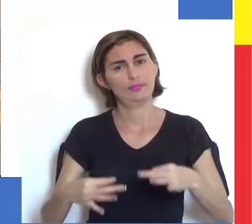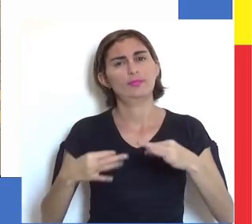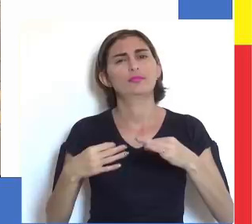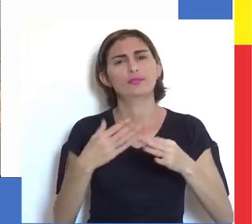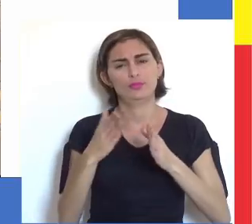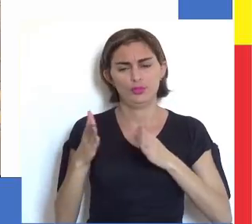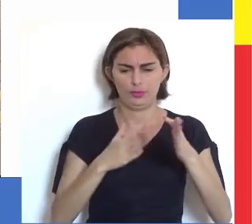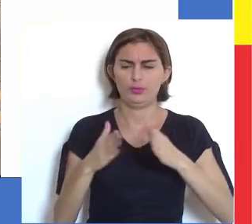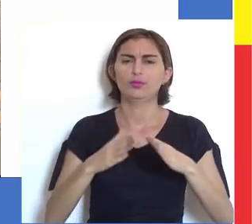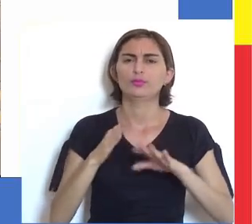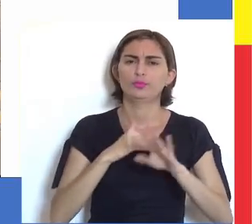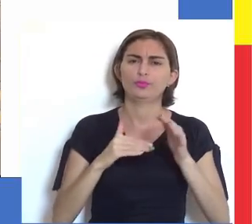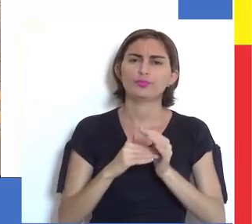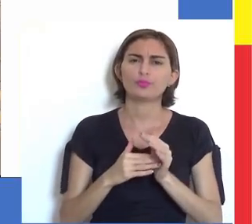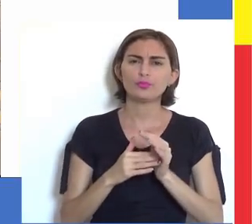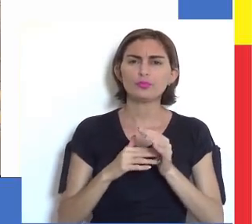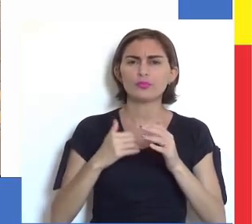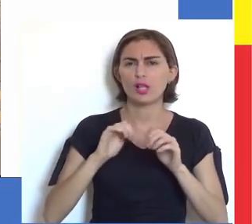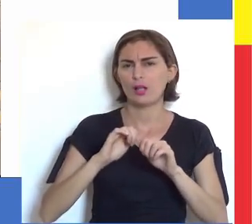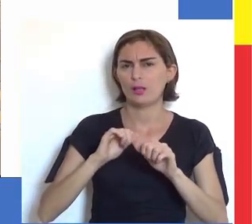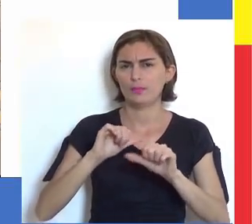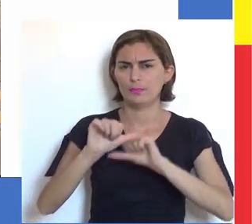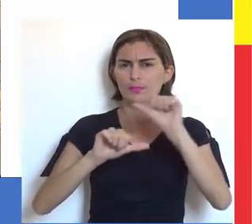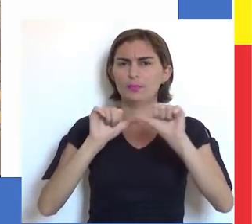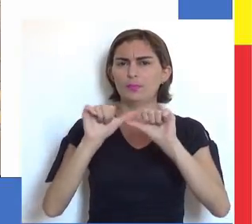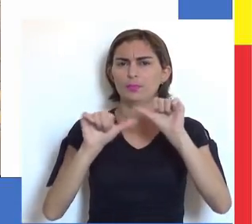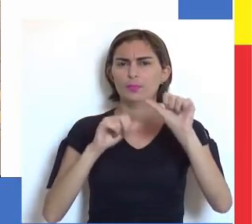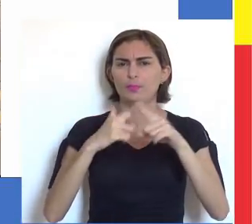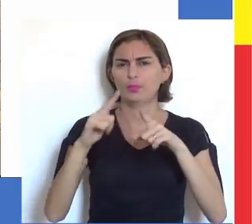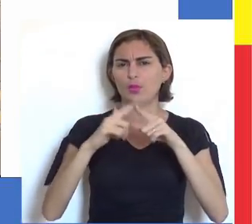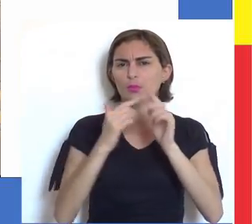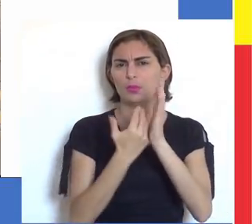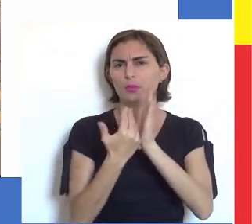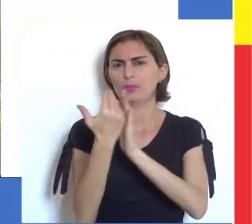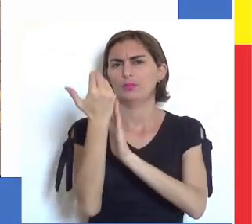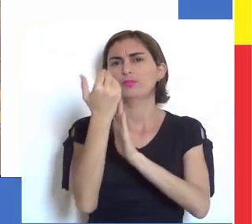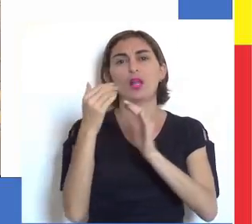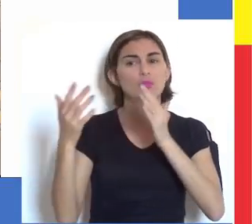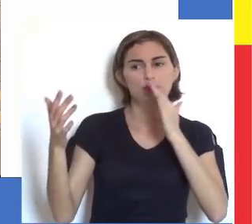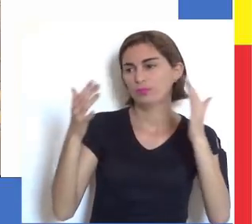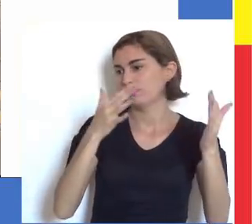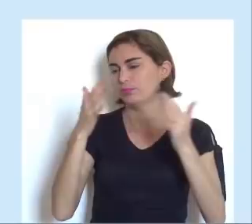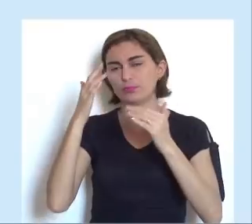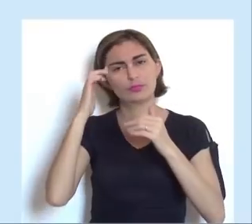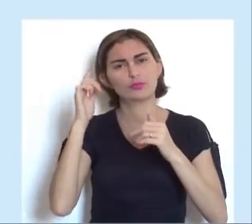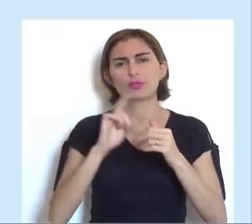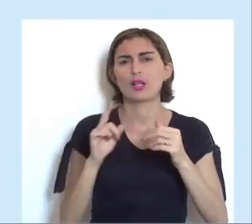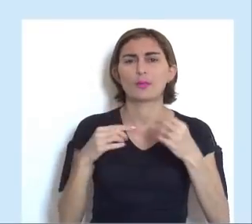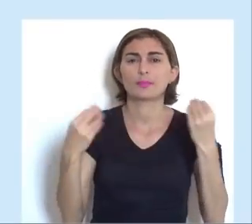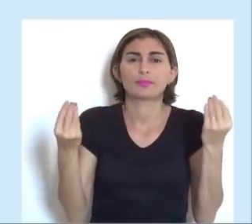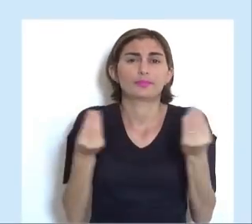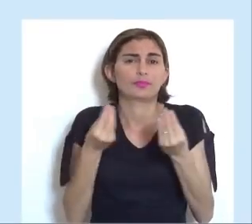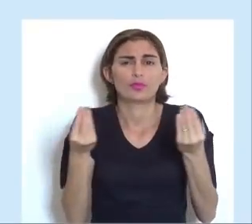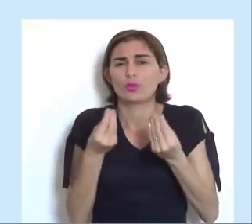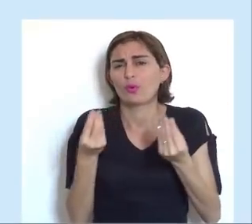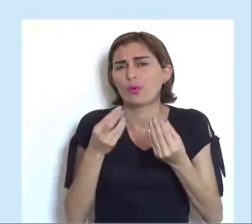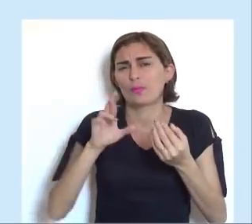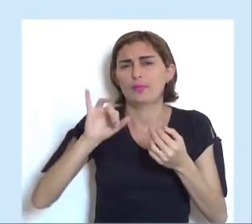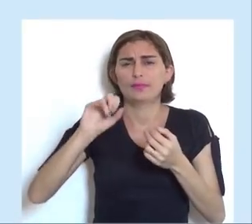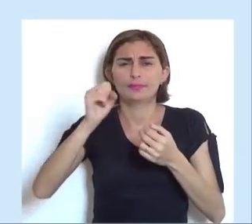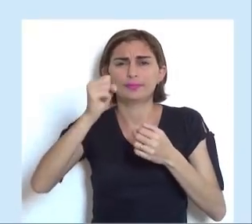ó, entenderam? Tem a situação toda, ela se agrava e aí a gente não sabe para onde vai. Ai, meu Deus, Raíssa,